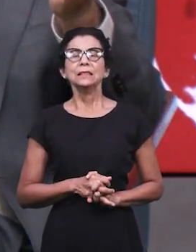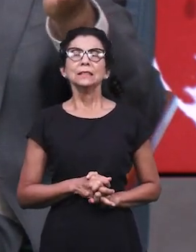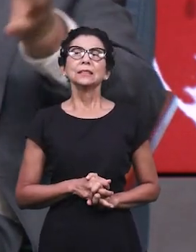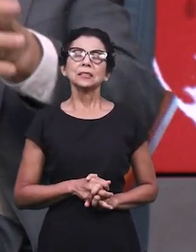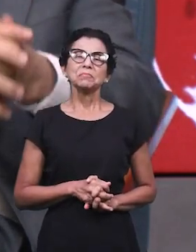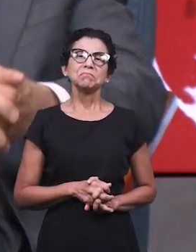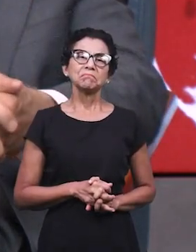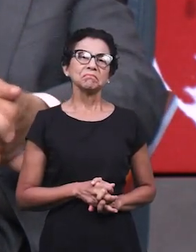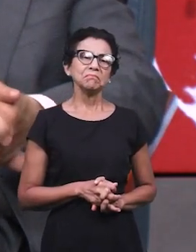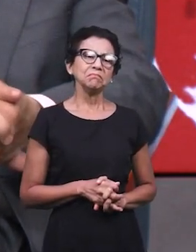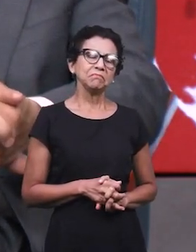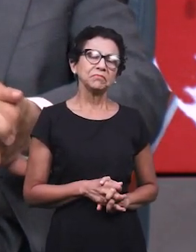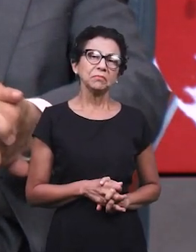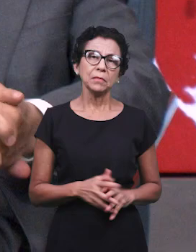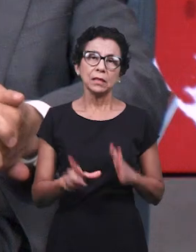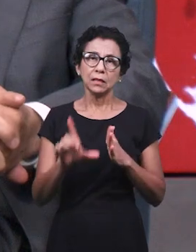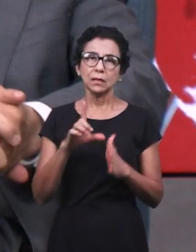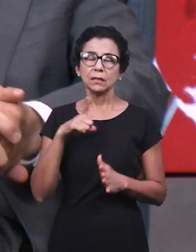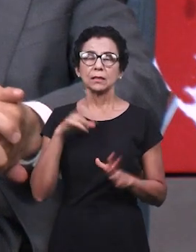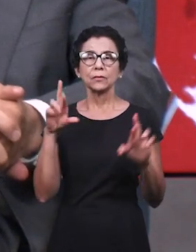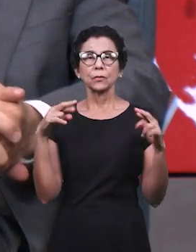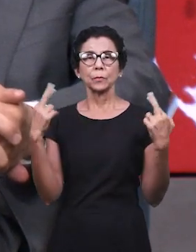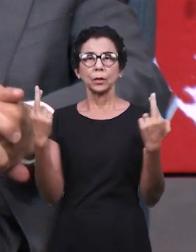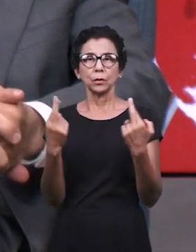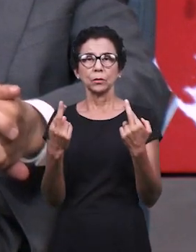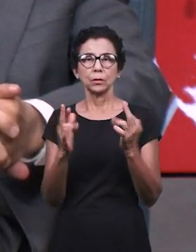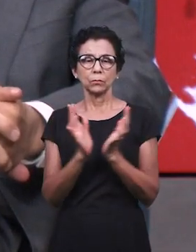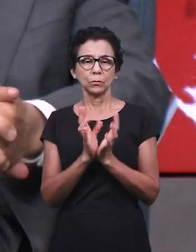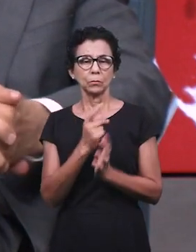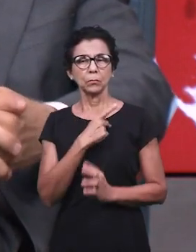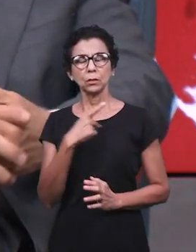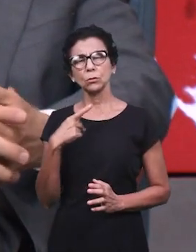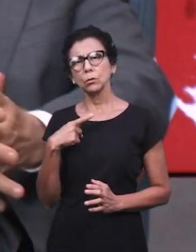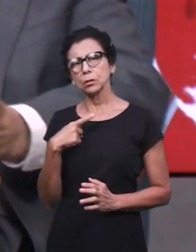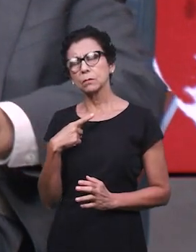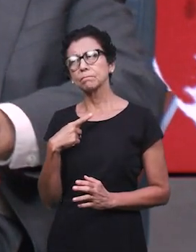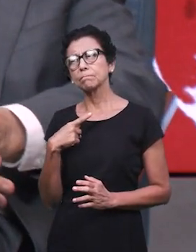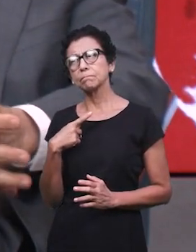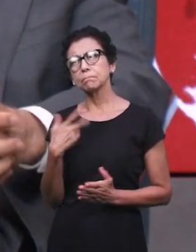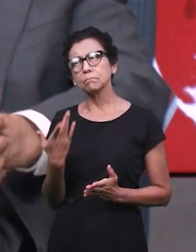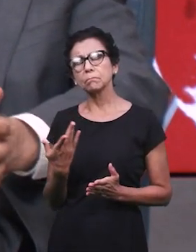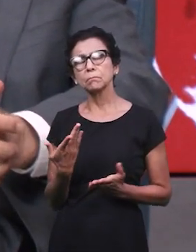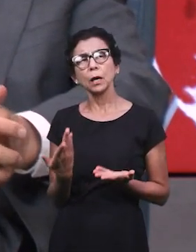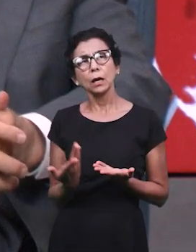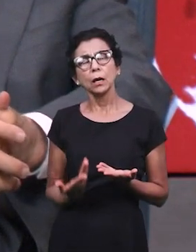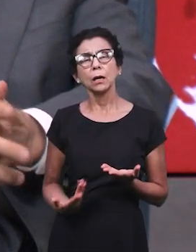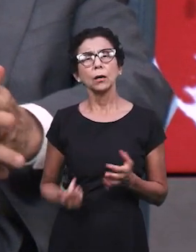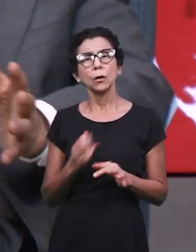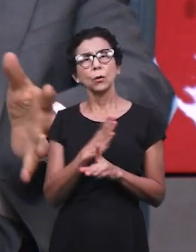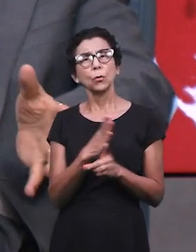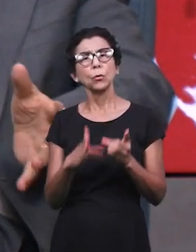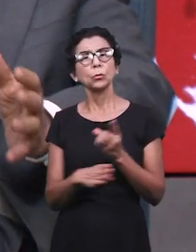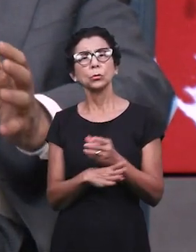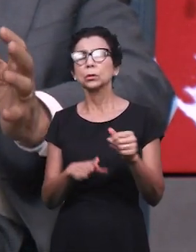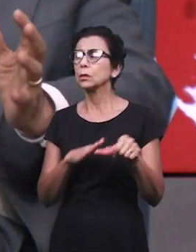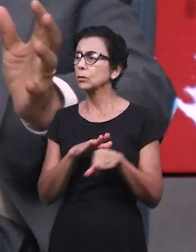Na reunião de pastores, nós fomos consultar a respeito daquele culto. Nós começamos a consultar